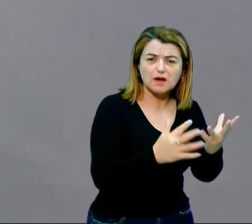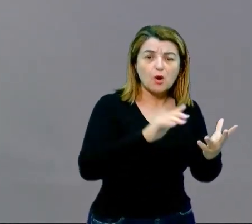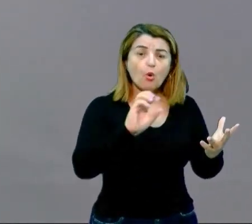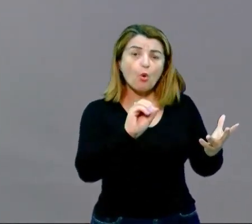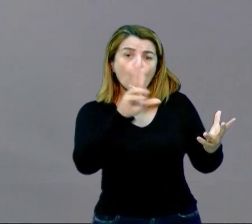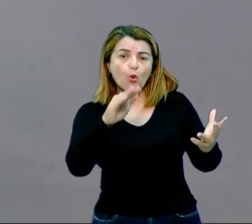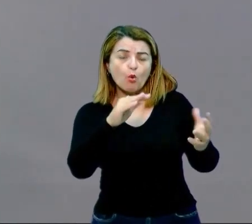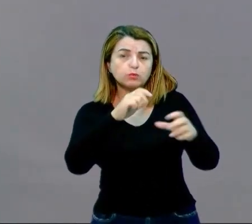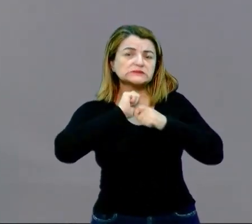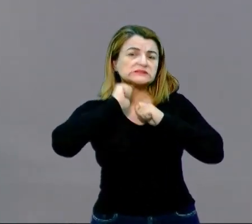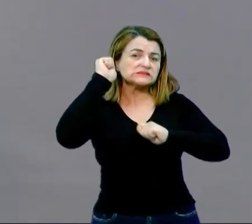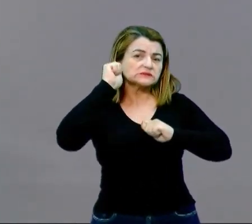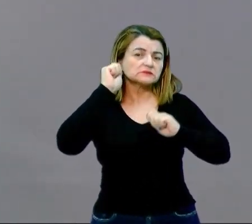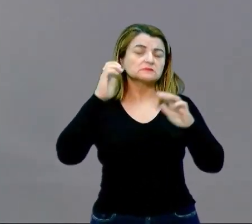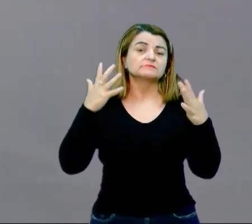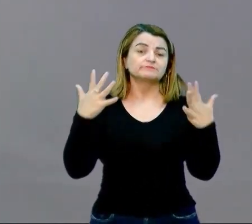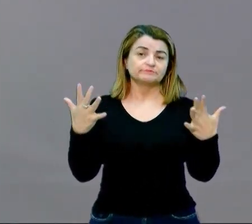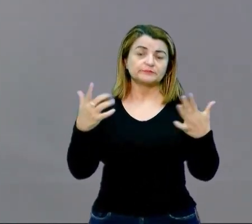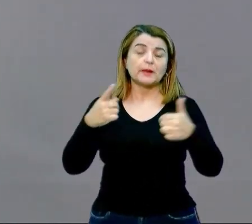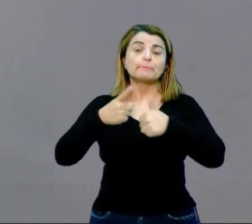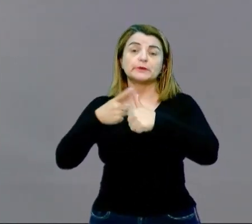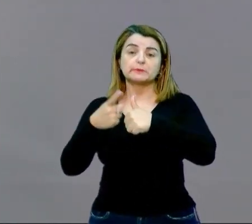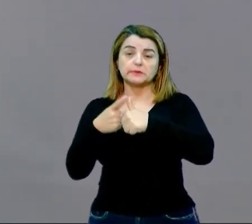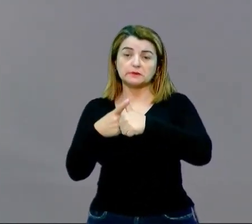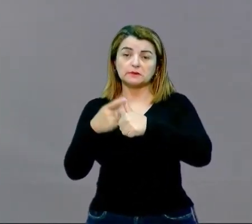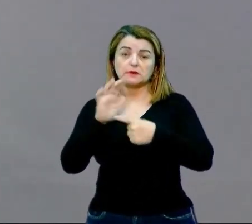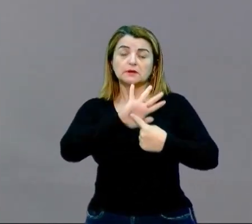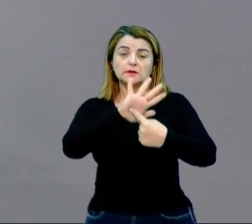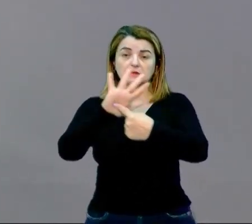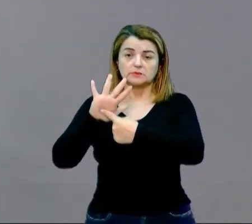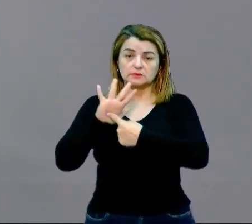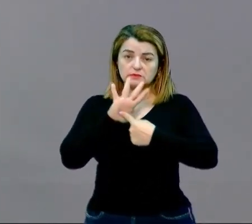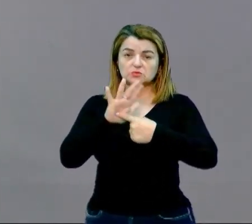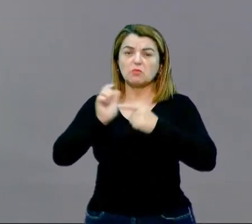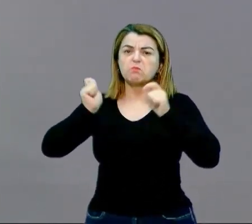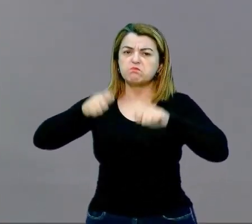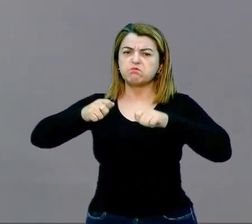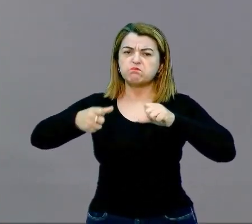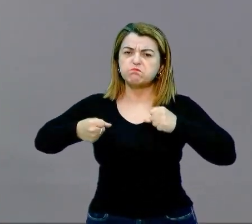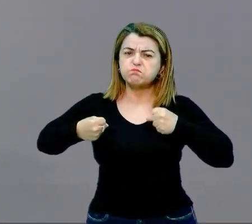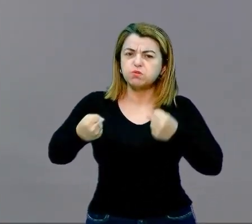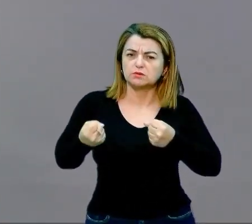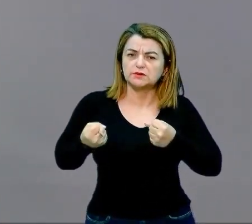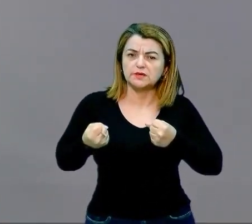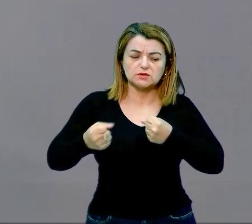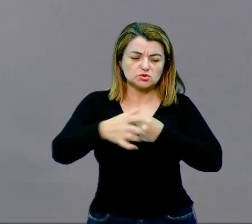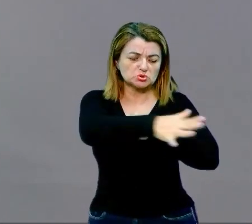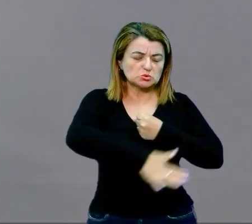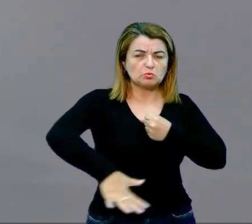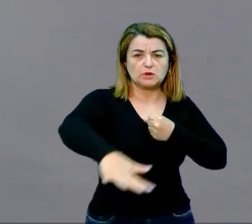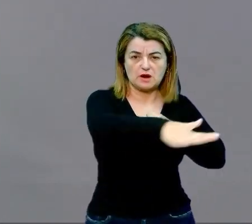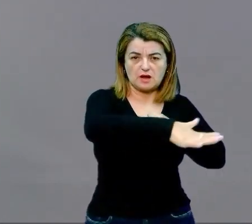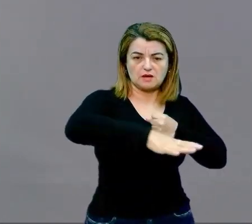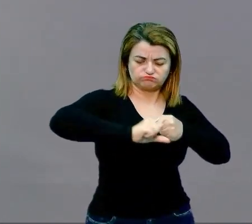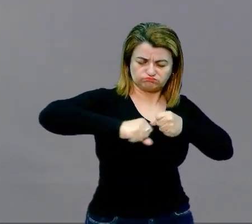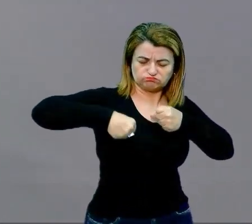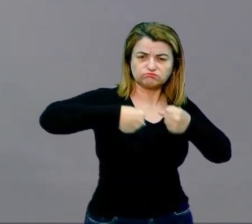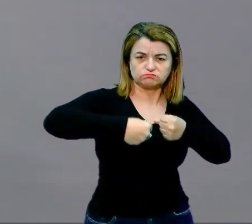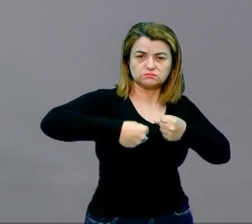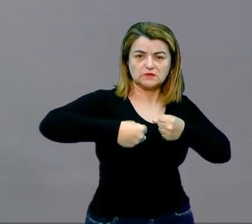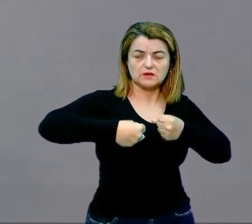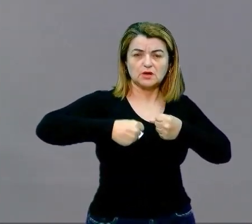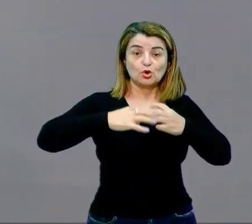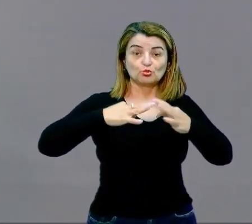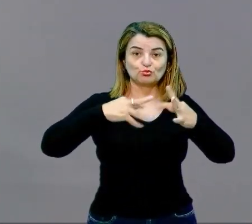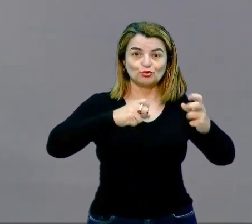alguma outra maneira. Para quê? Primeiro, para mostrar o seu poder sobre os súditos. Ou seja, todos tinham que